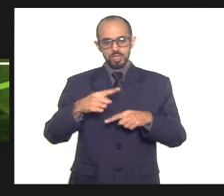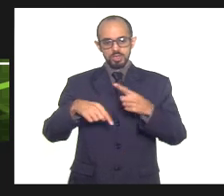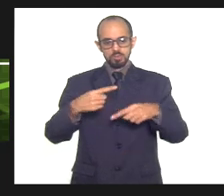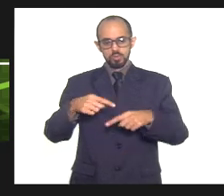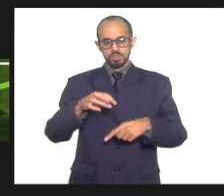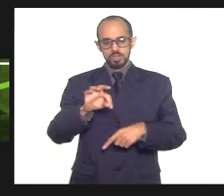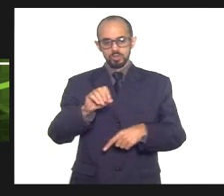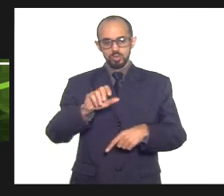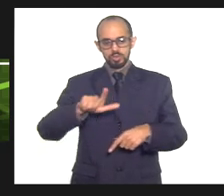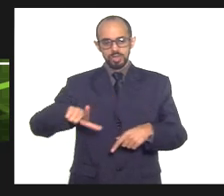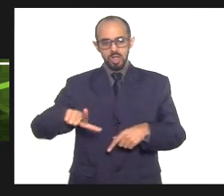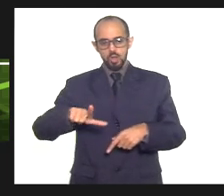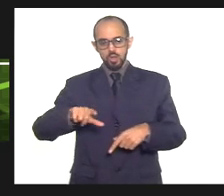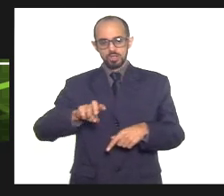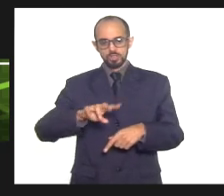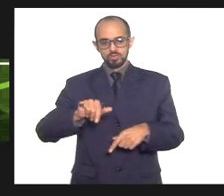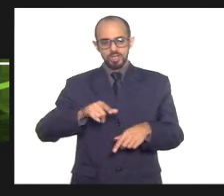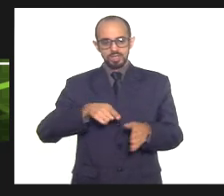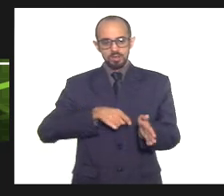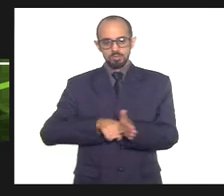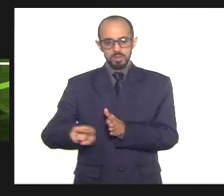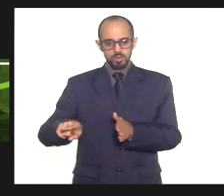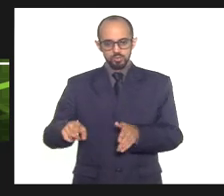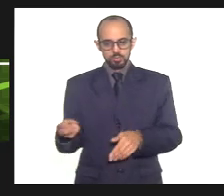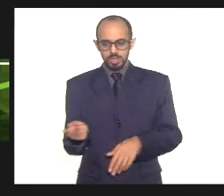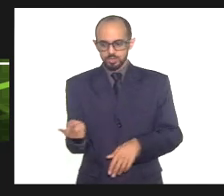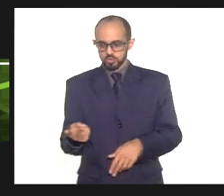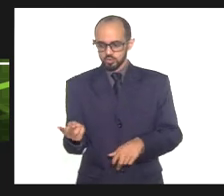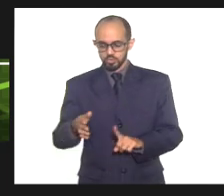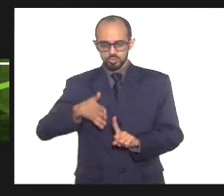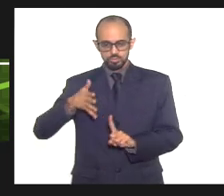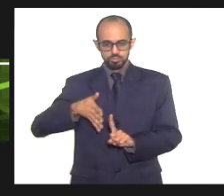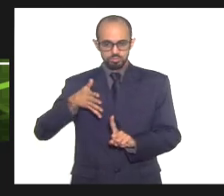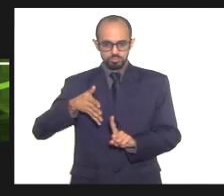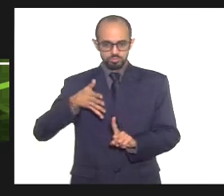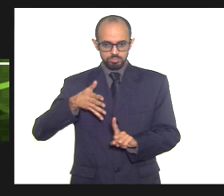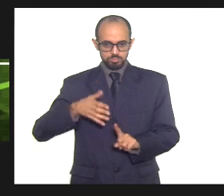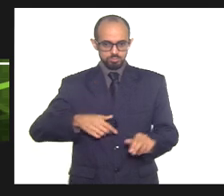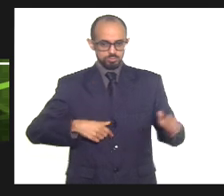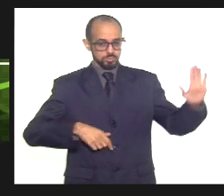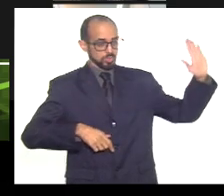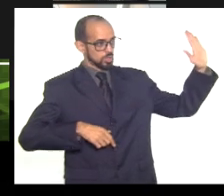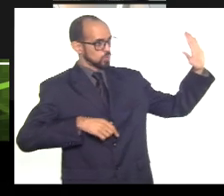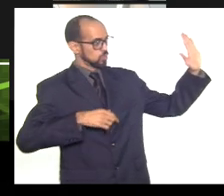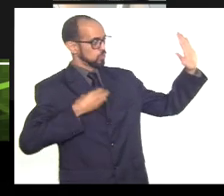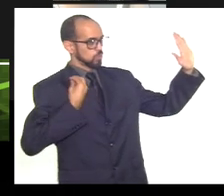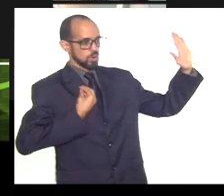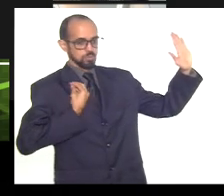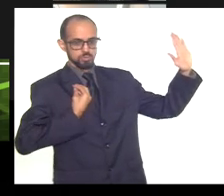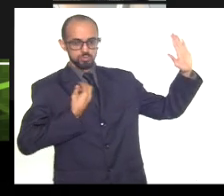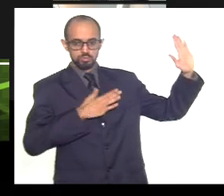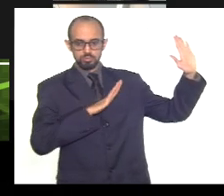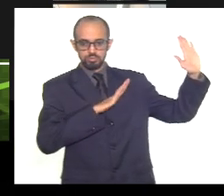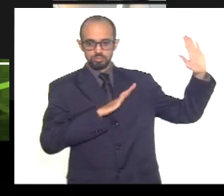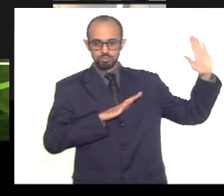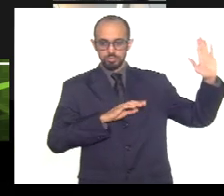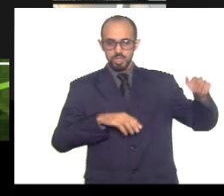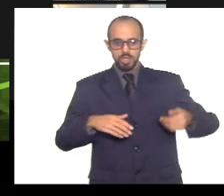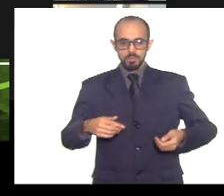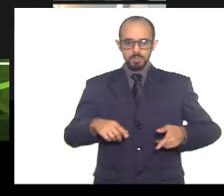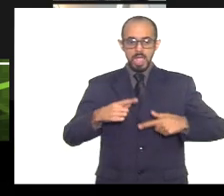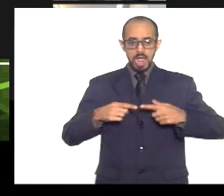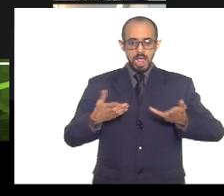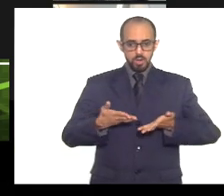abriremos as perguntas em relação às duas preleções. Eu me inscrevo. Agora ou depois, doutor Luiz